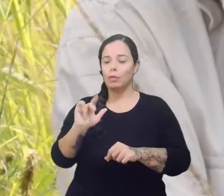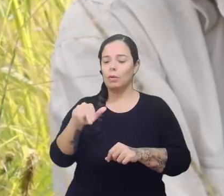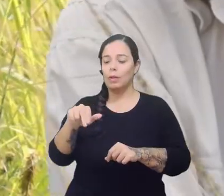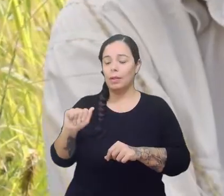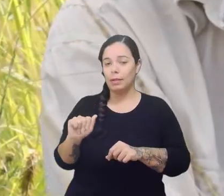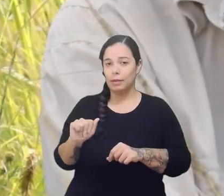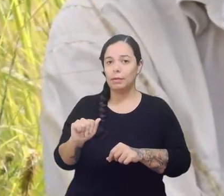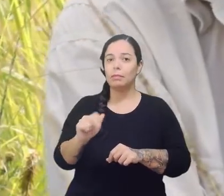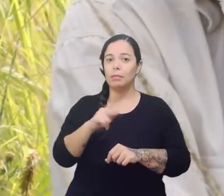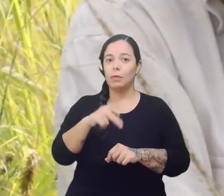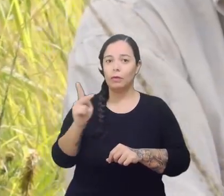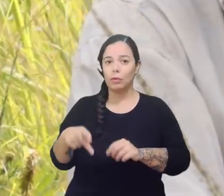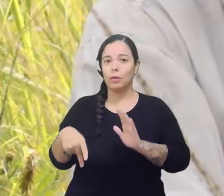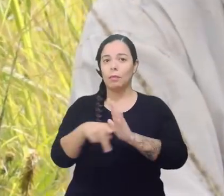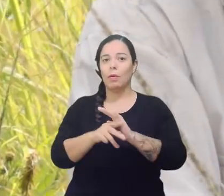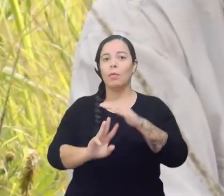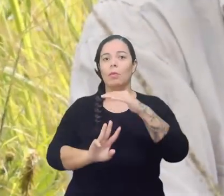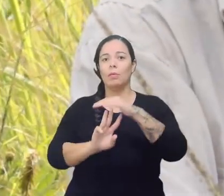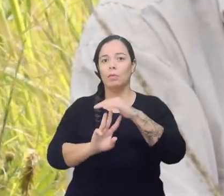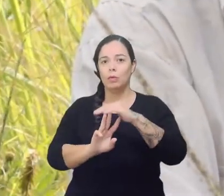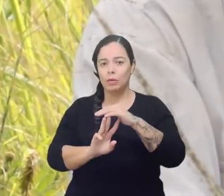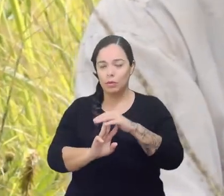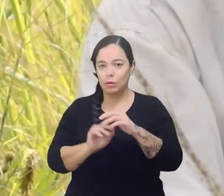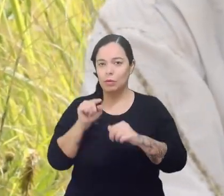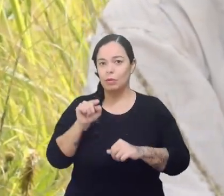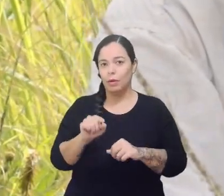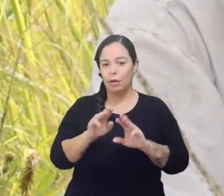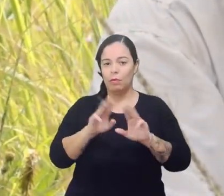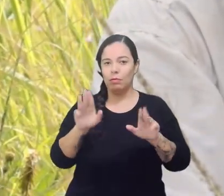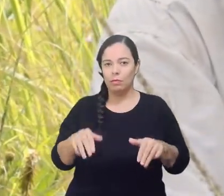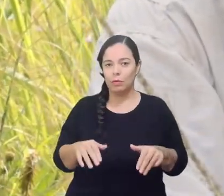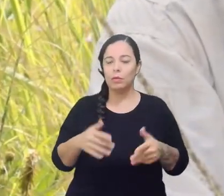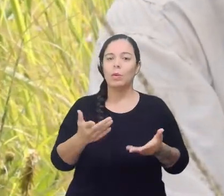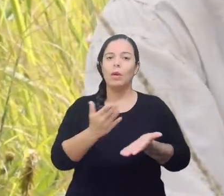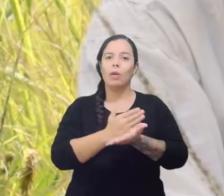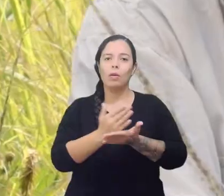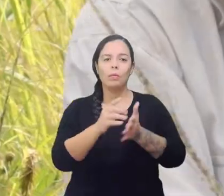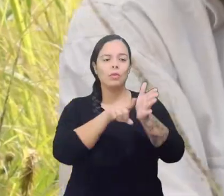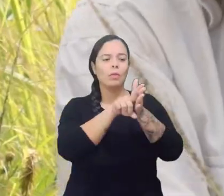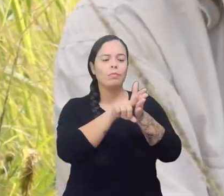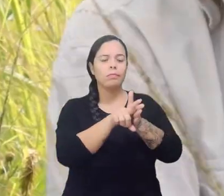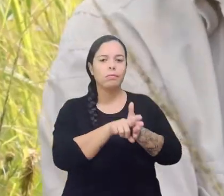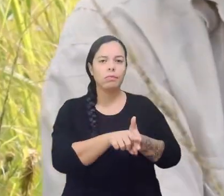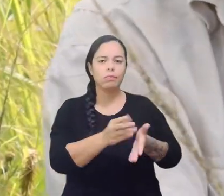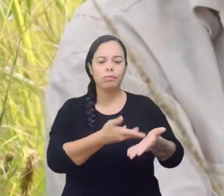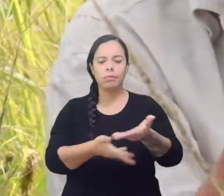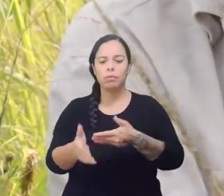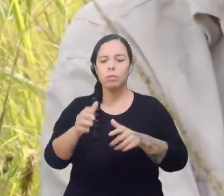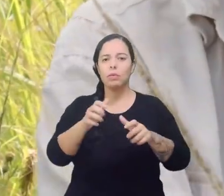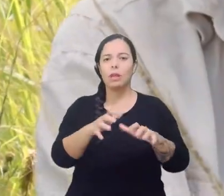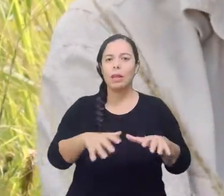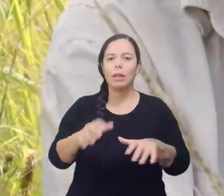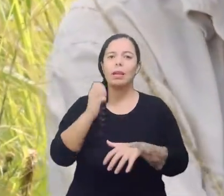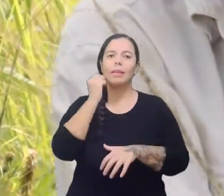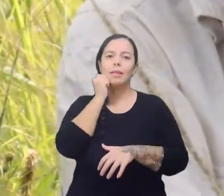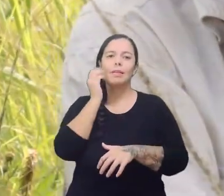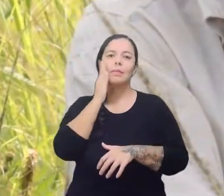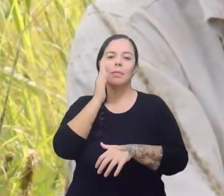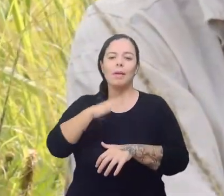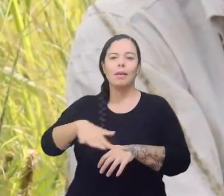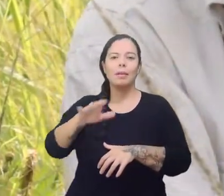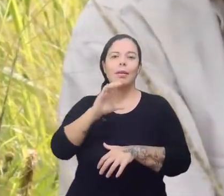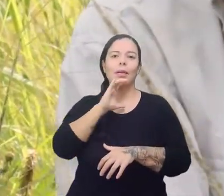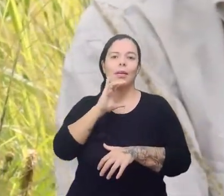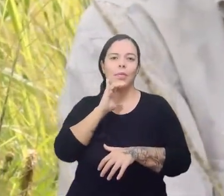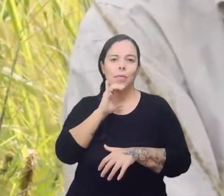que começou os estudos aqui no Sambaqui de Camboinhas. E tem várias coisas muito